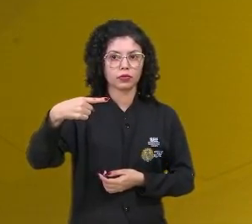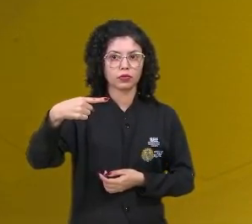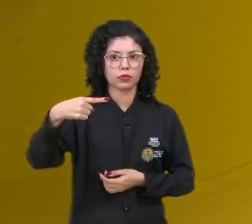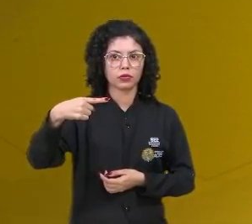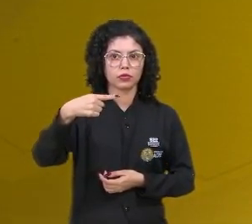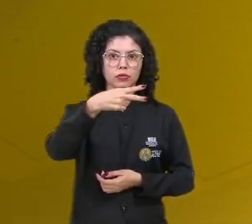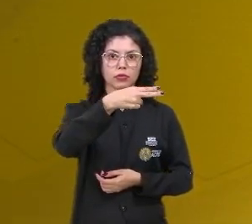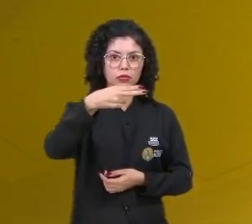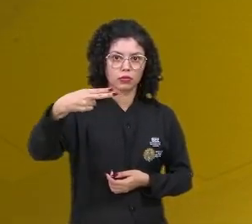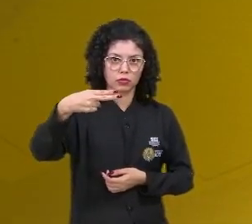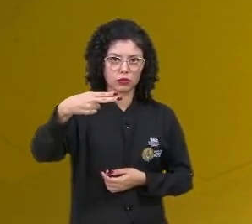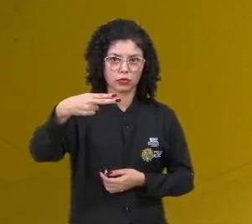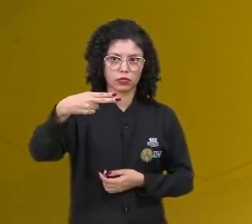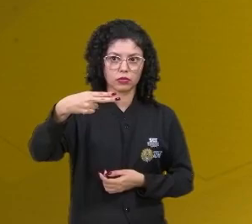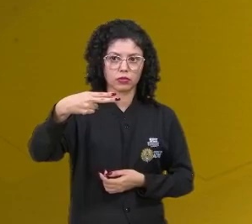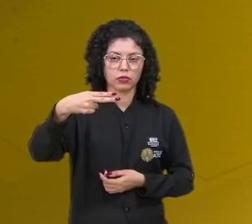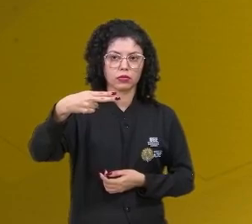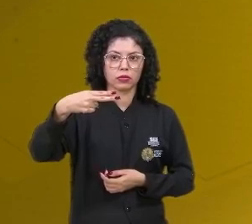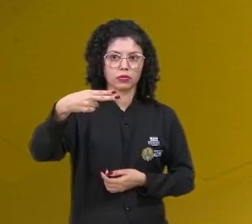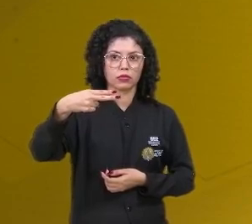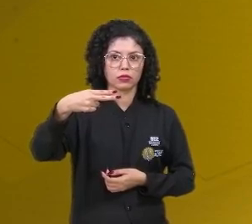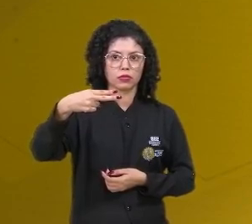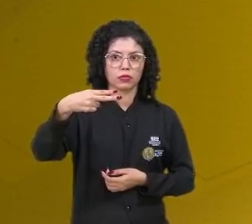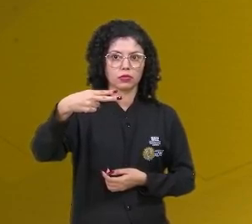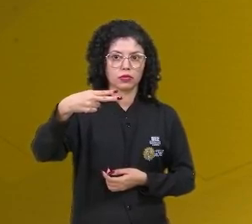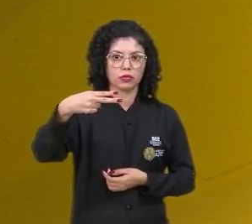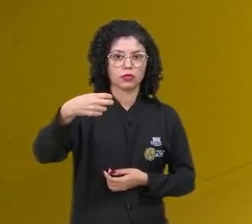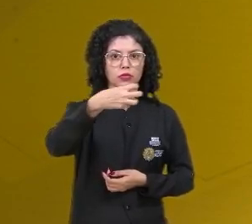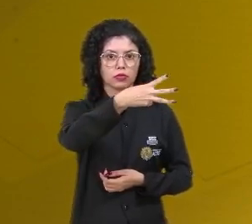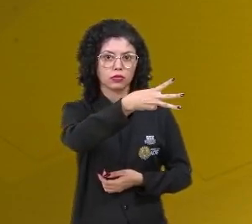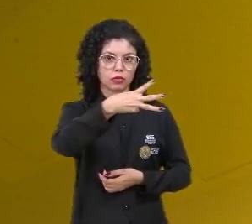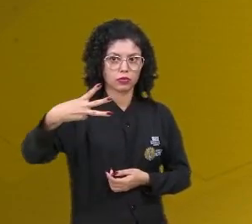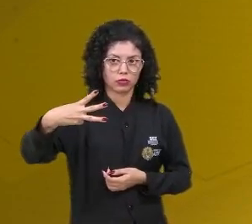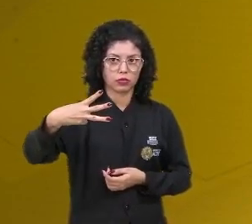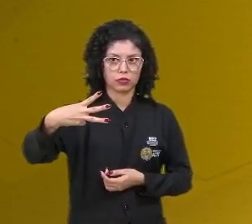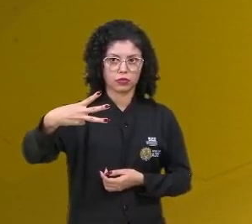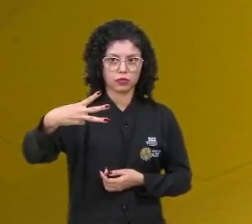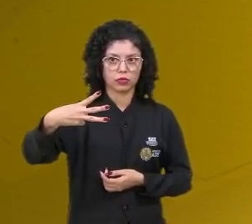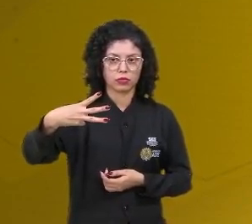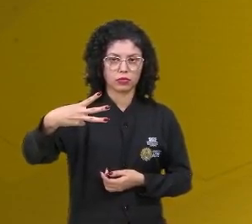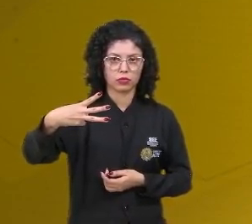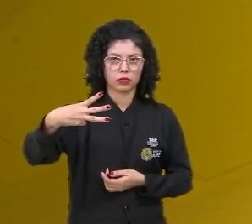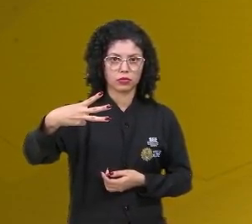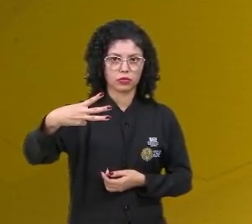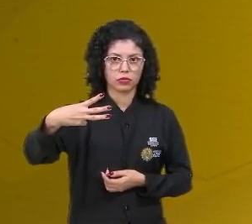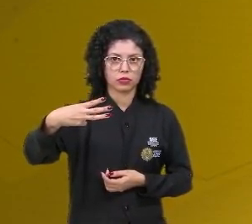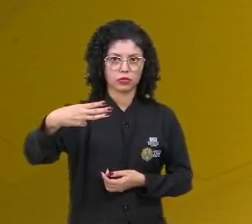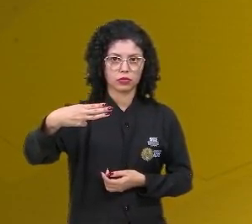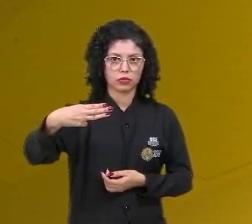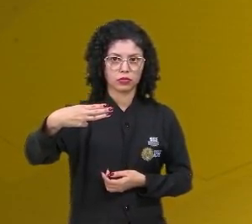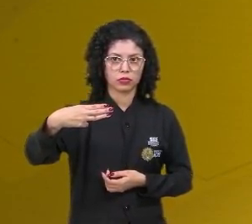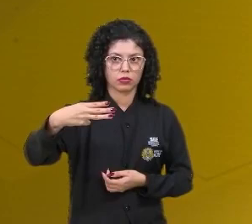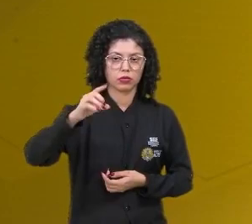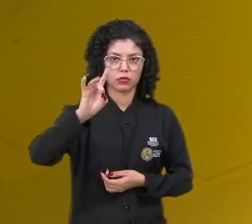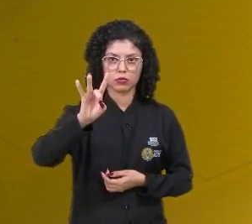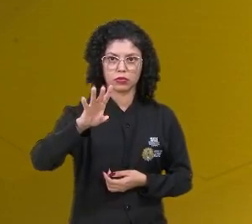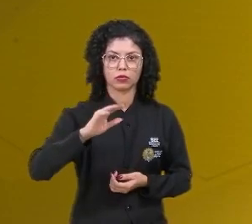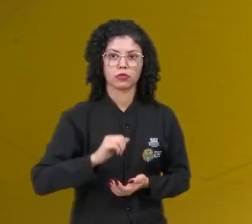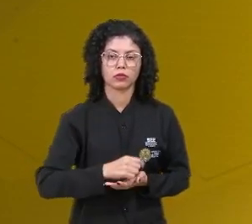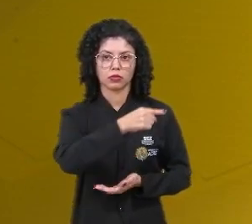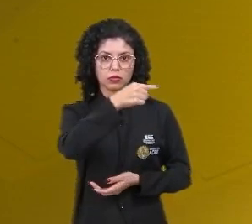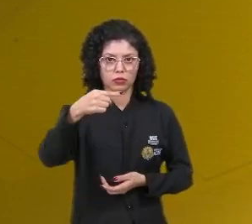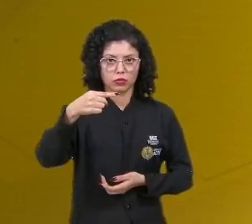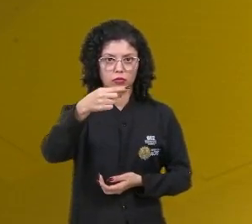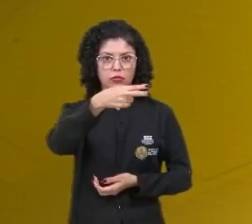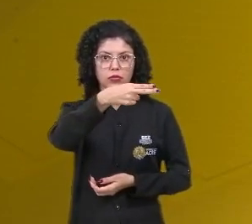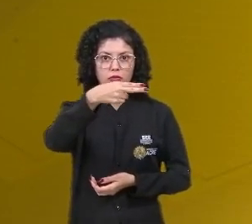tracinho, a ligação dupla, formada por 2 traços, e a ligação tripla. Você não vai ver nada mais do que isso, tá?